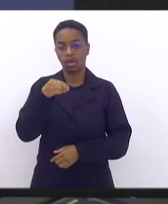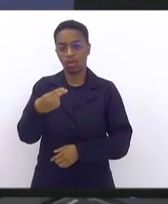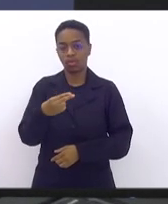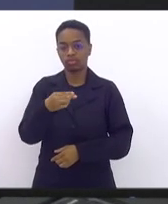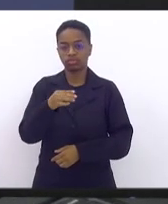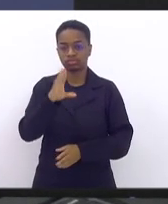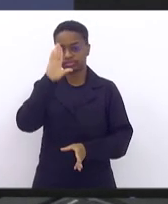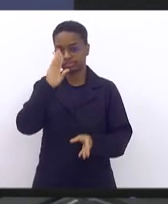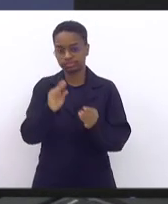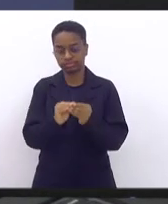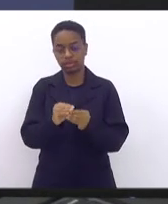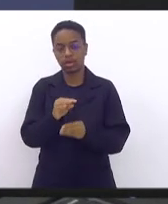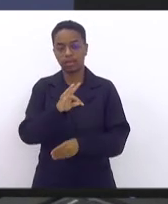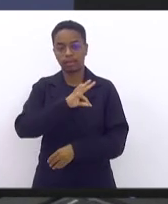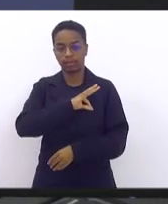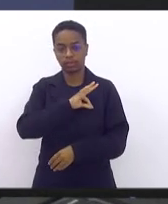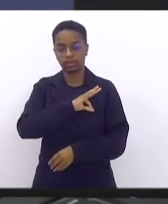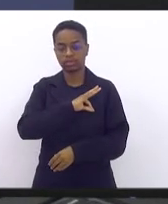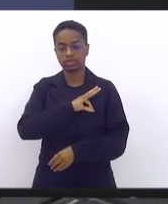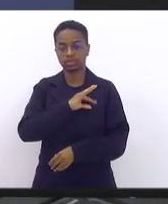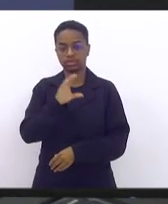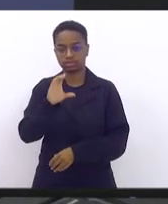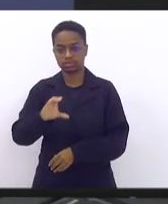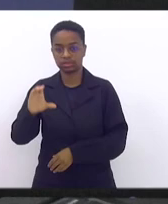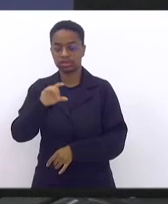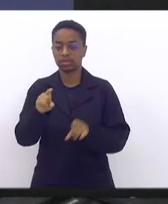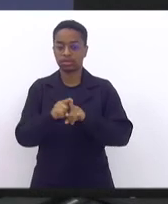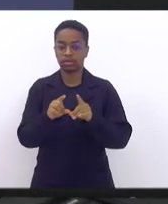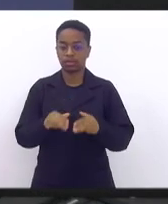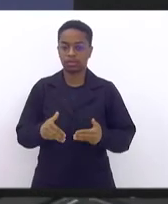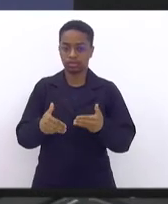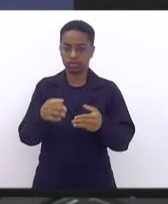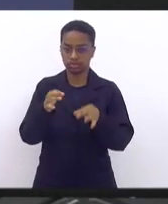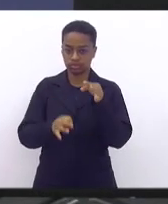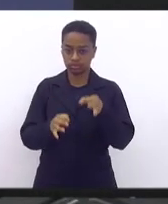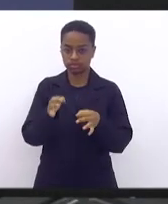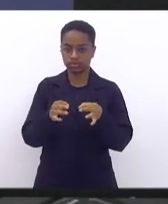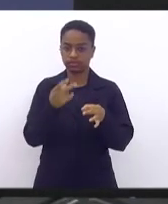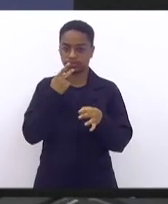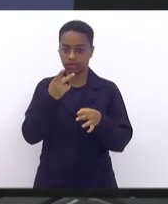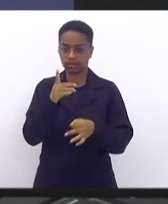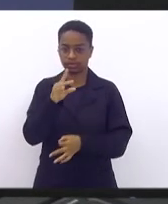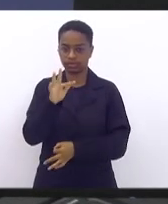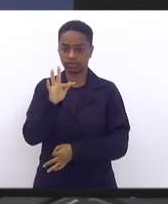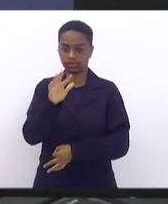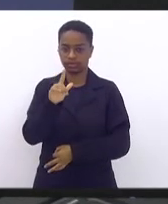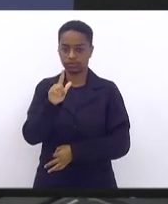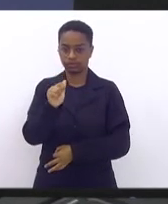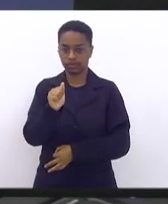no Brasil inteiro, inclusive pelo ministro da Justiça, o Flávio Dino.